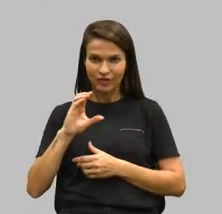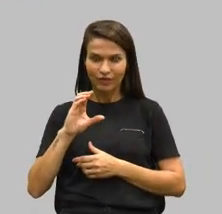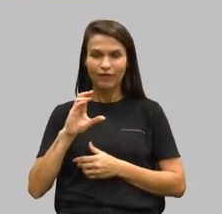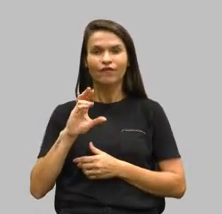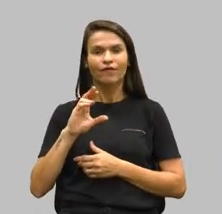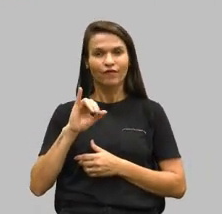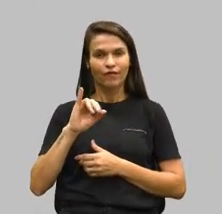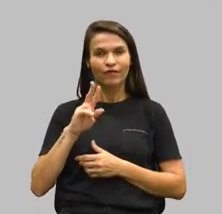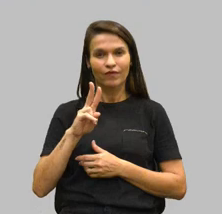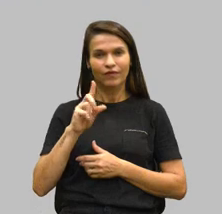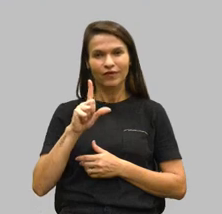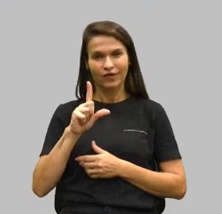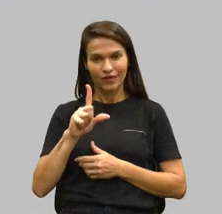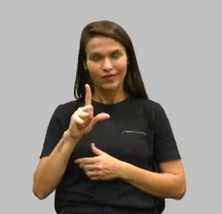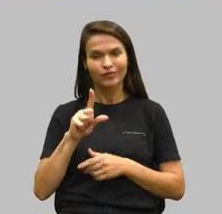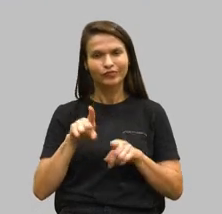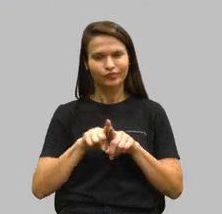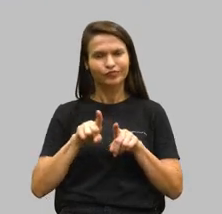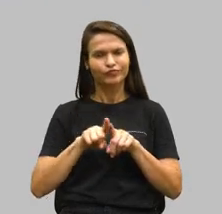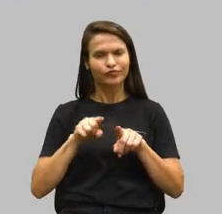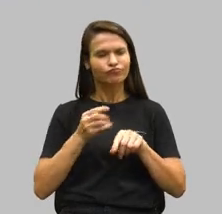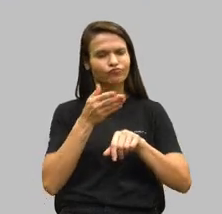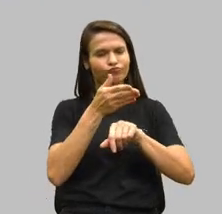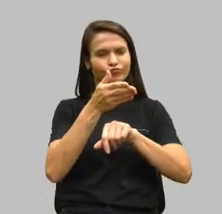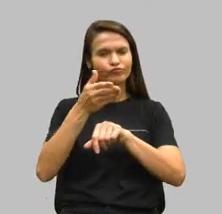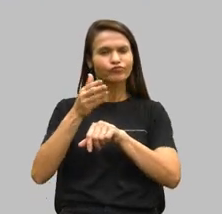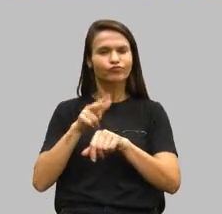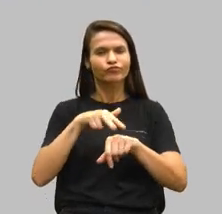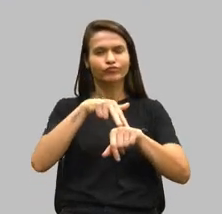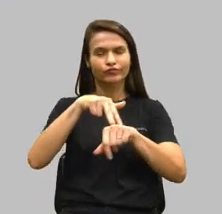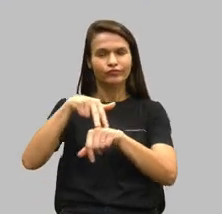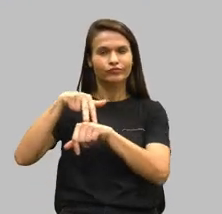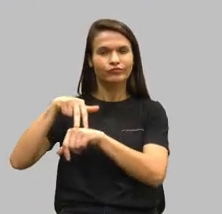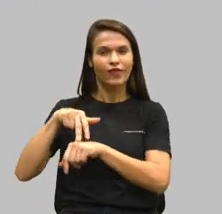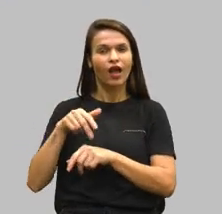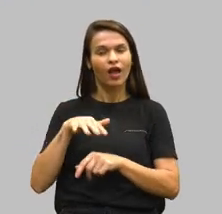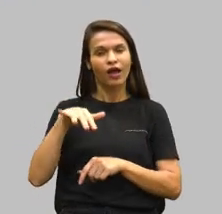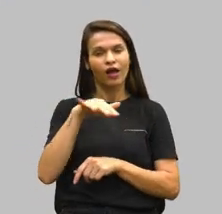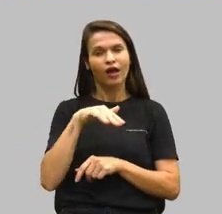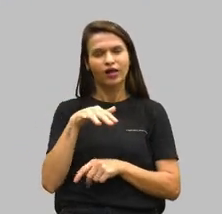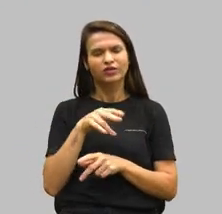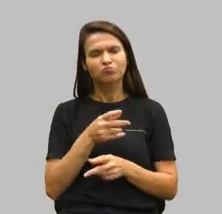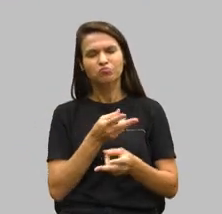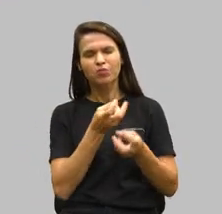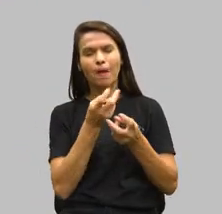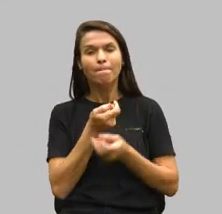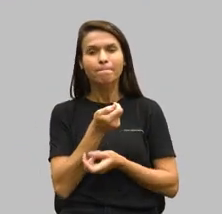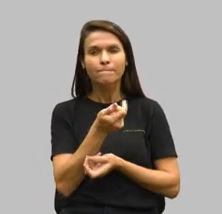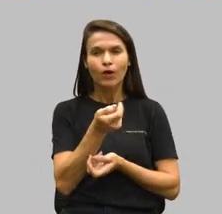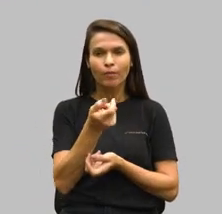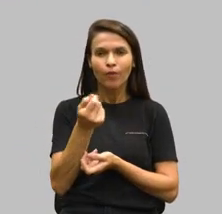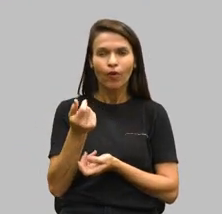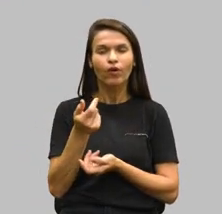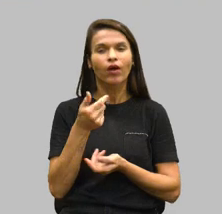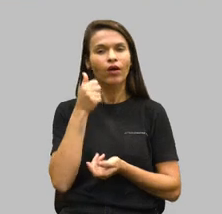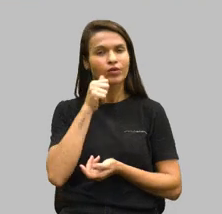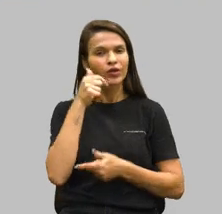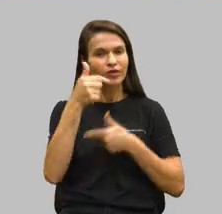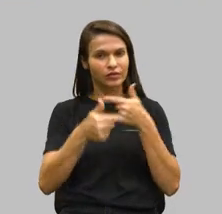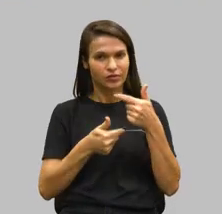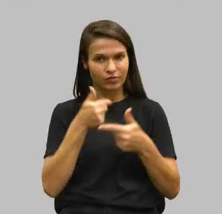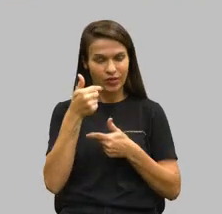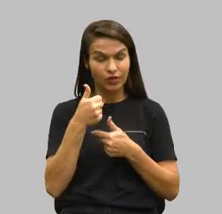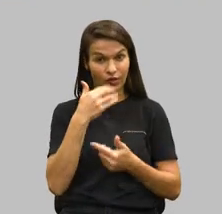de atuação feminina em outras áreas em áreas também eh em que ainda vemos pouca atuação das mulheres então eu